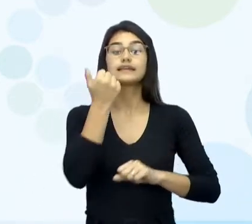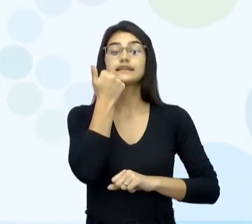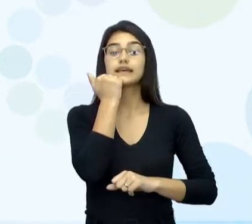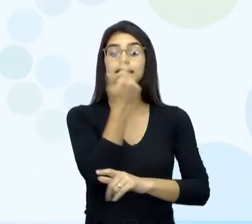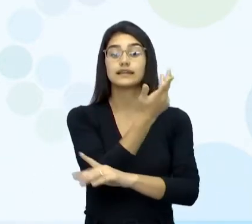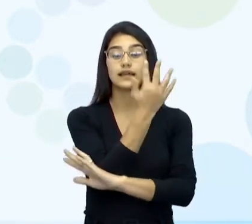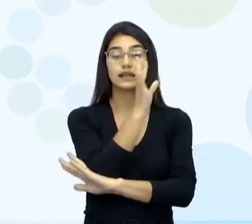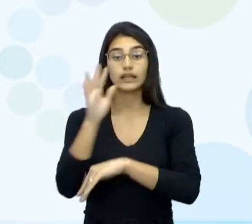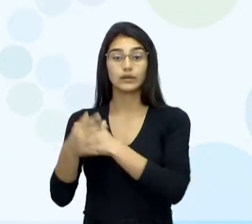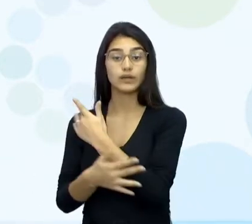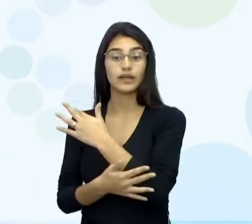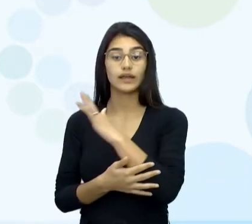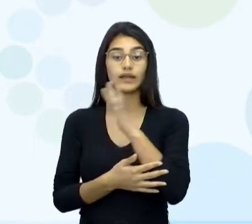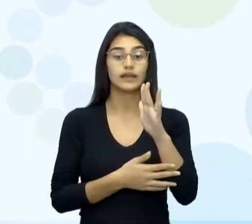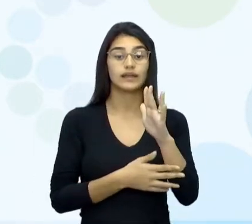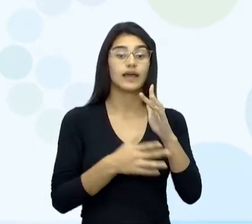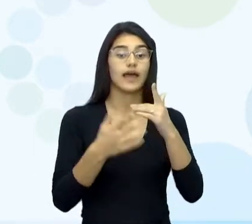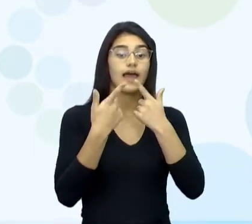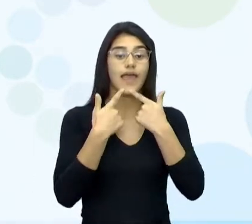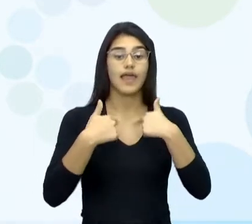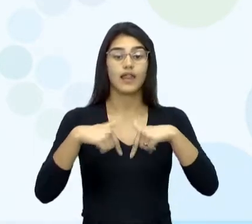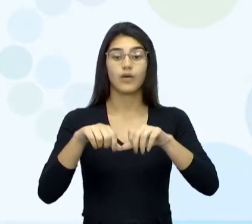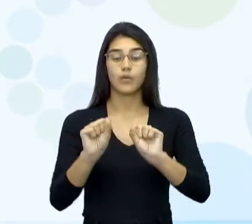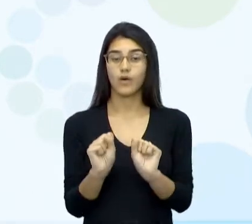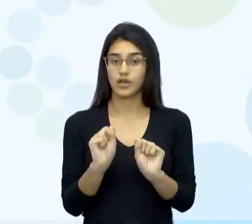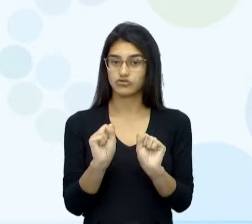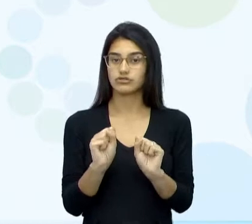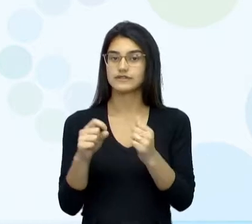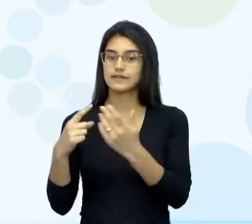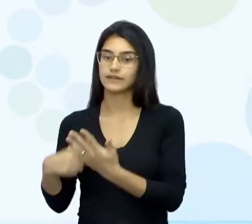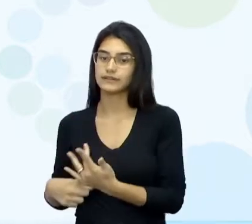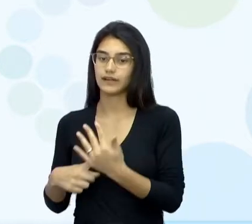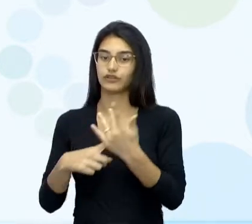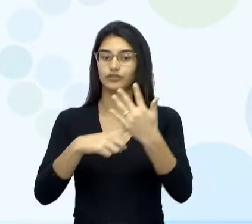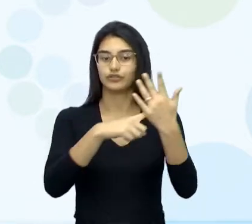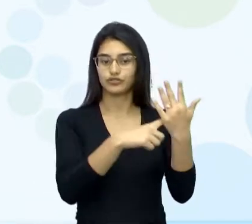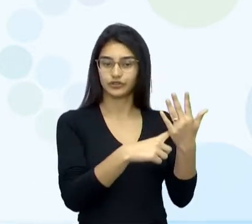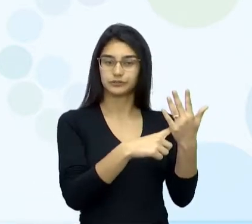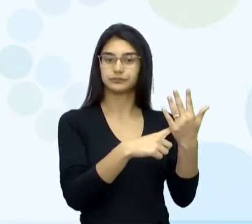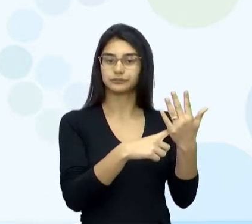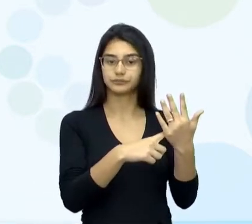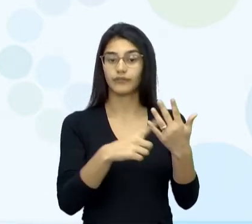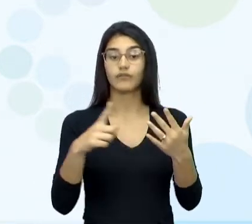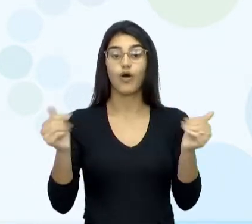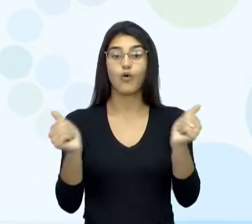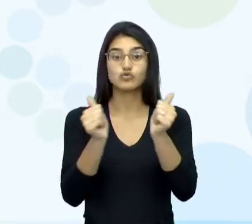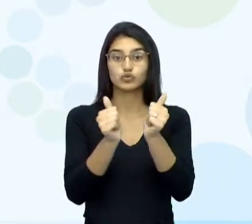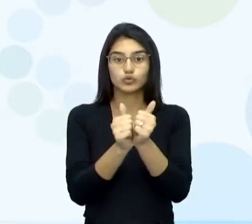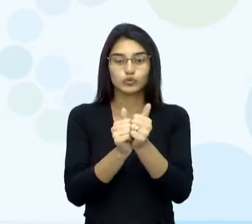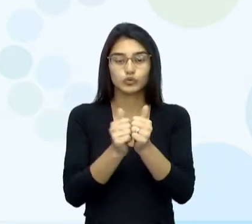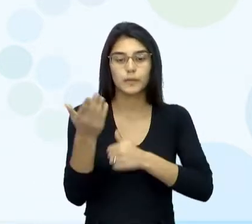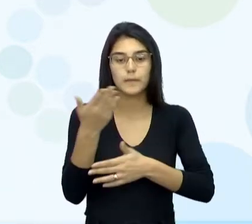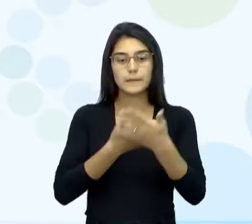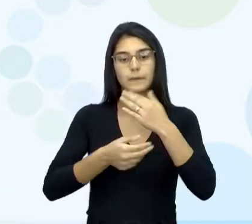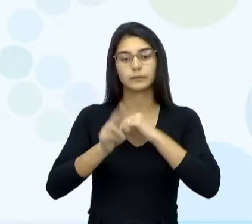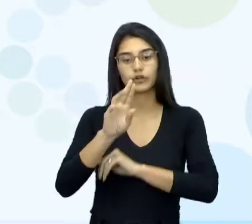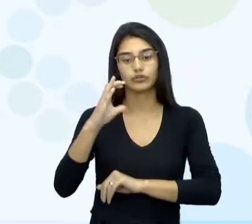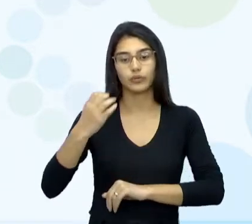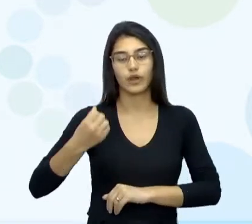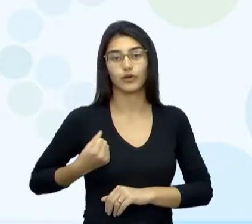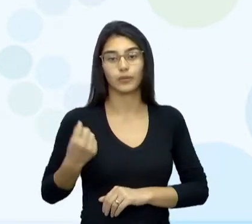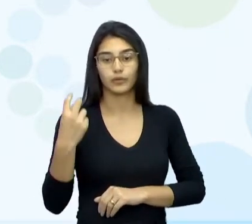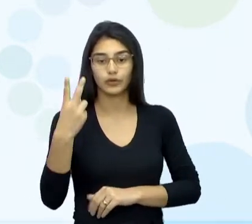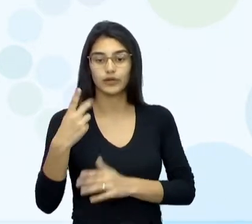da natureza e linguagens e suas tecnologias, vamos integrar isso daí, unidade curricular